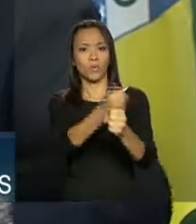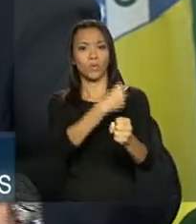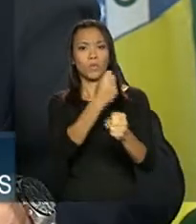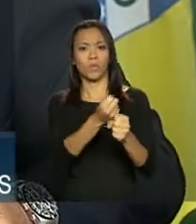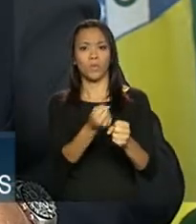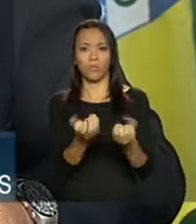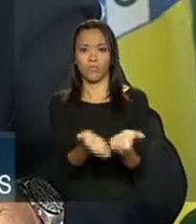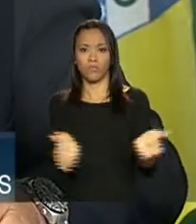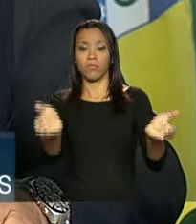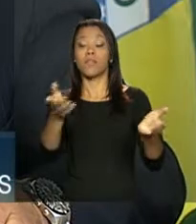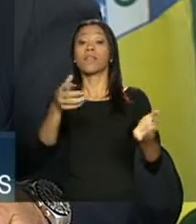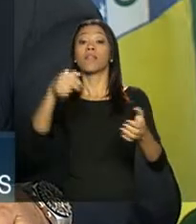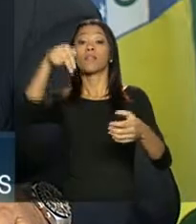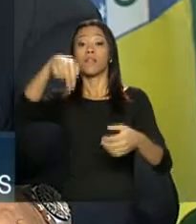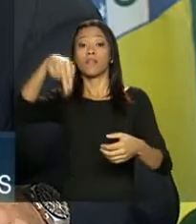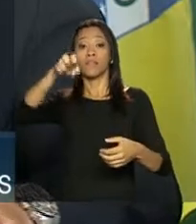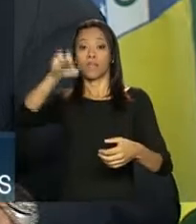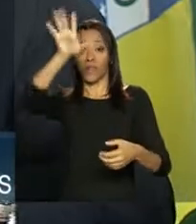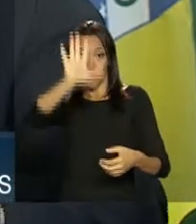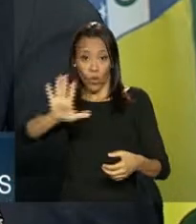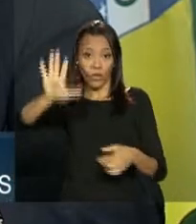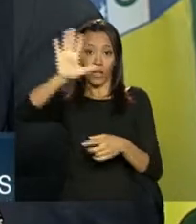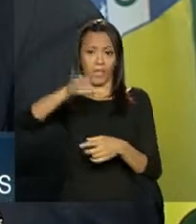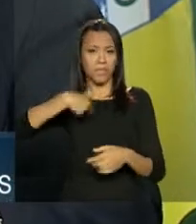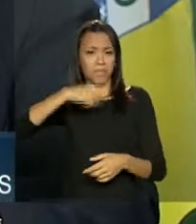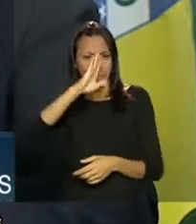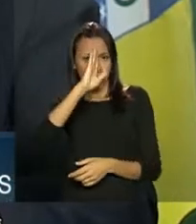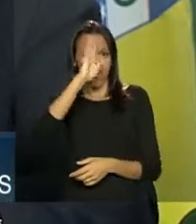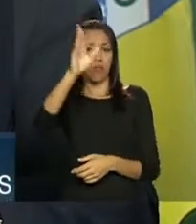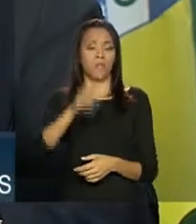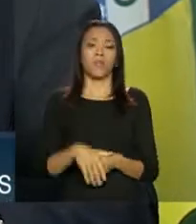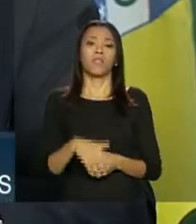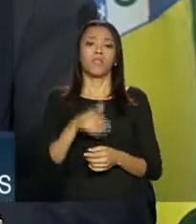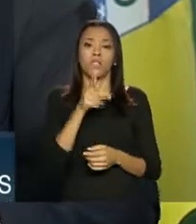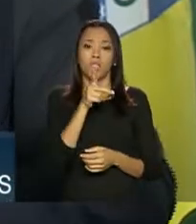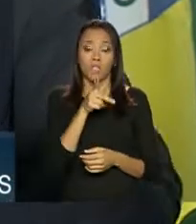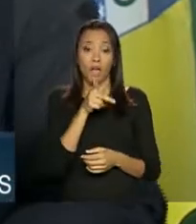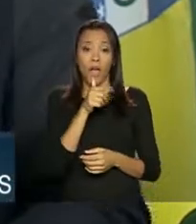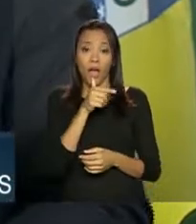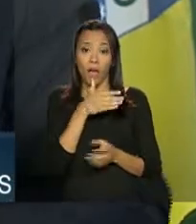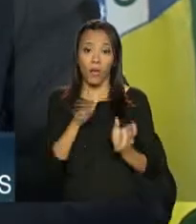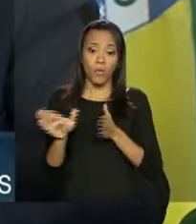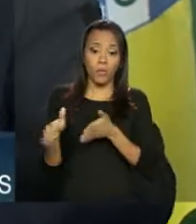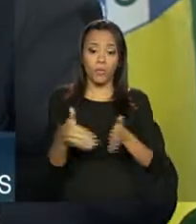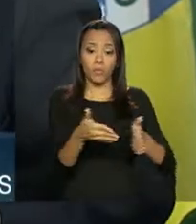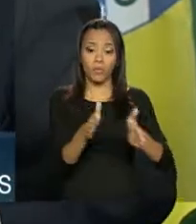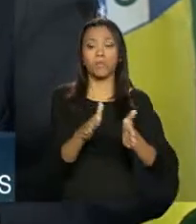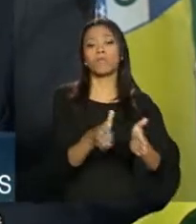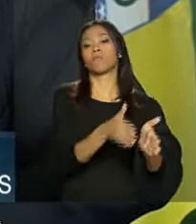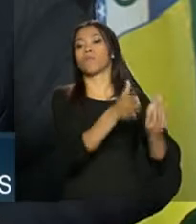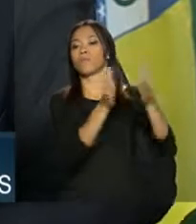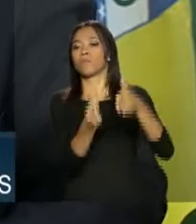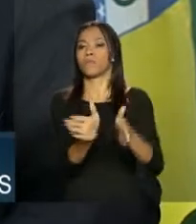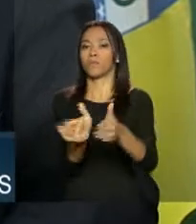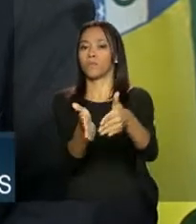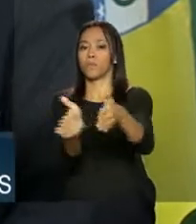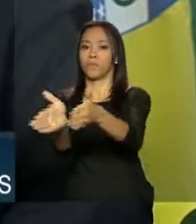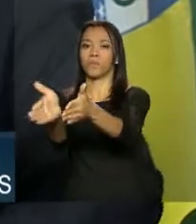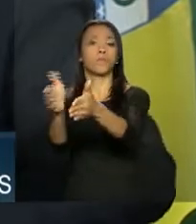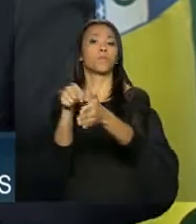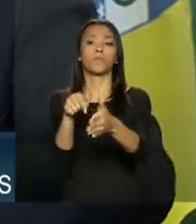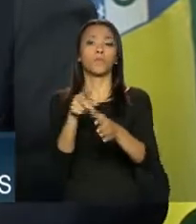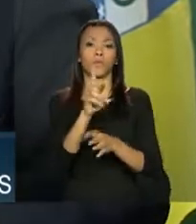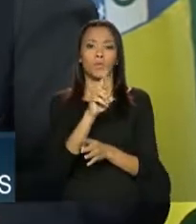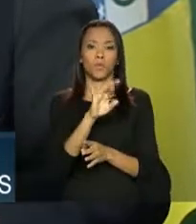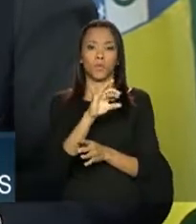região Nordeste principalmente a obra da transposição do Rio São Francisco é uma É uma garantia que a presidenta